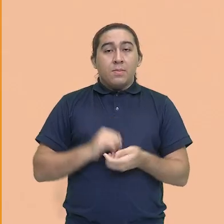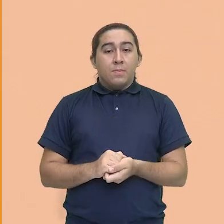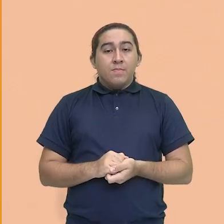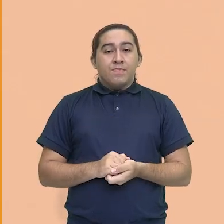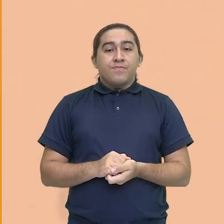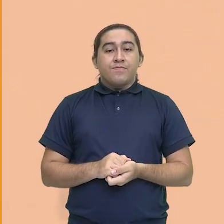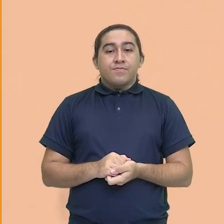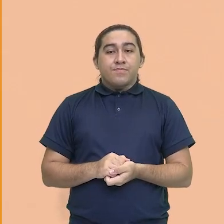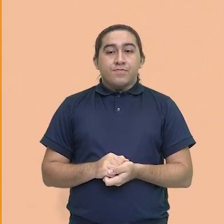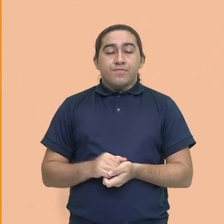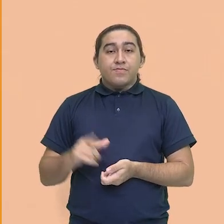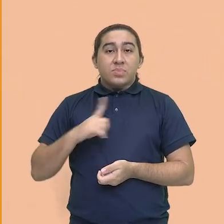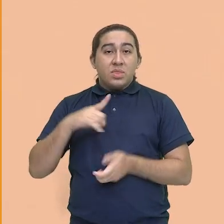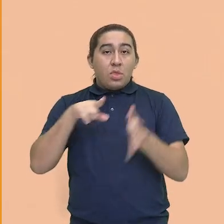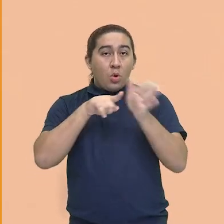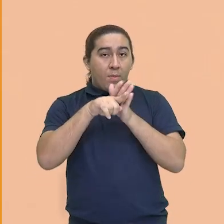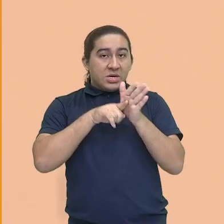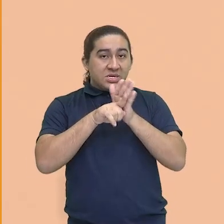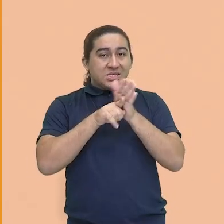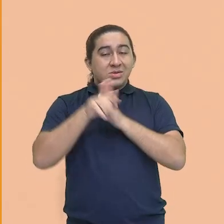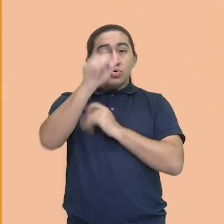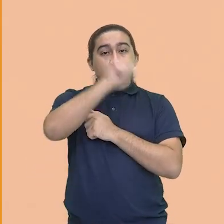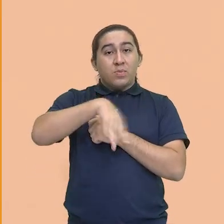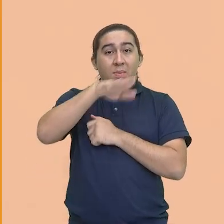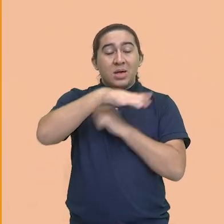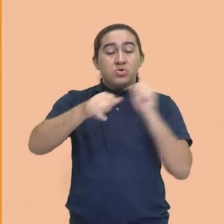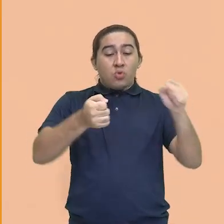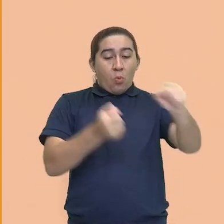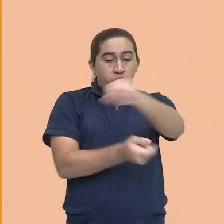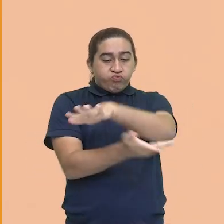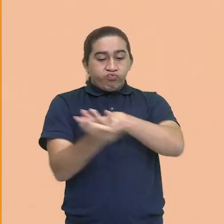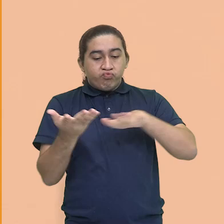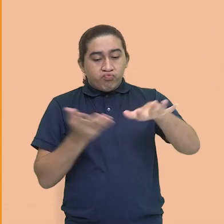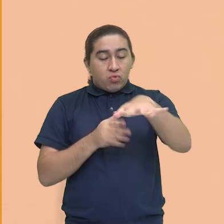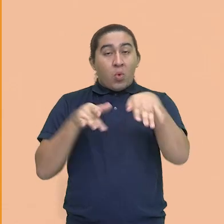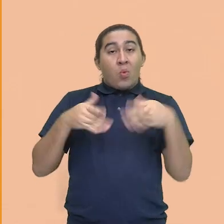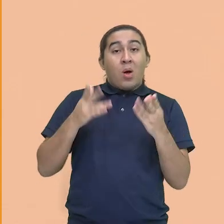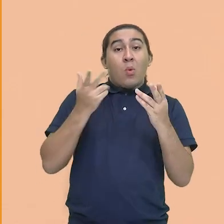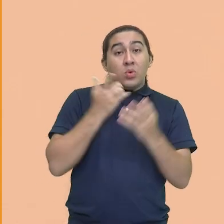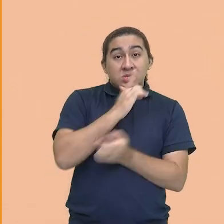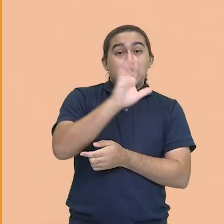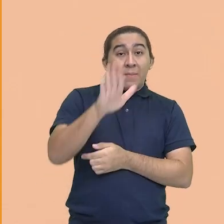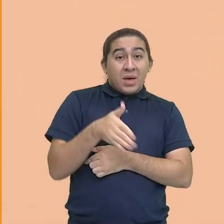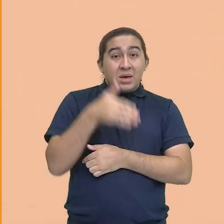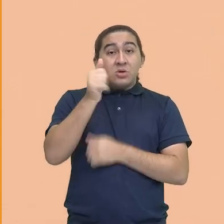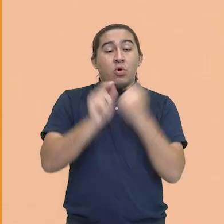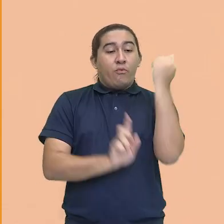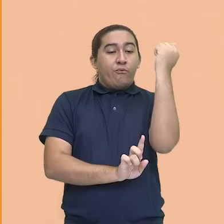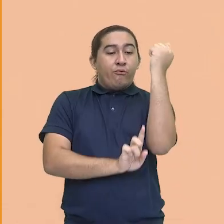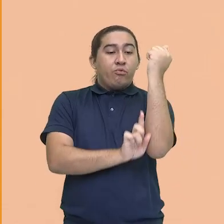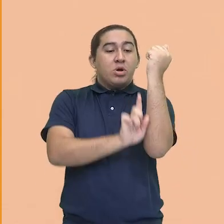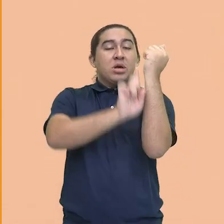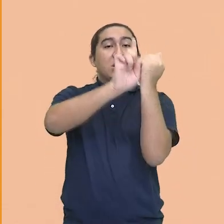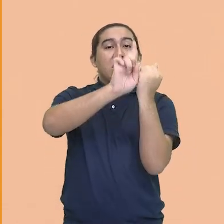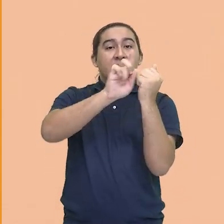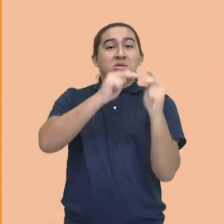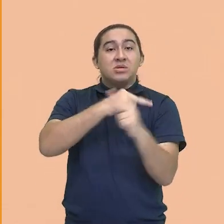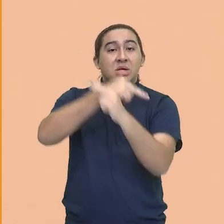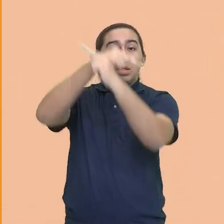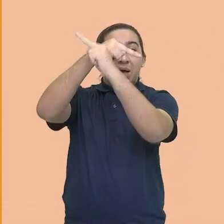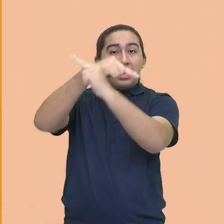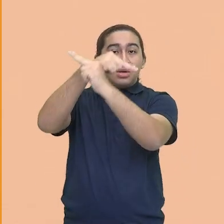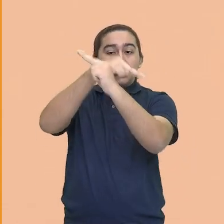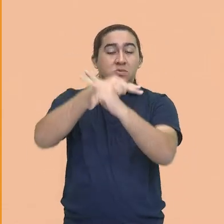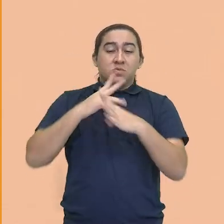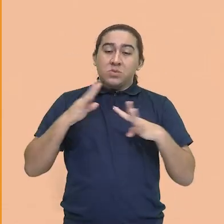corrida espacial também, né, para quem ocupava lá os ares, né, os foguetes, os satélites.